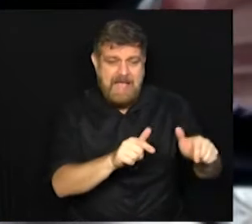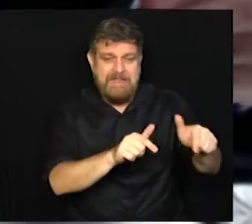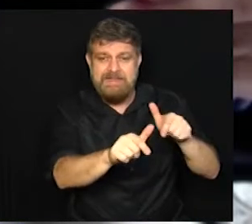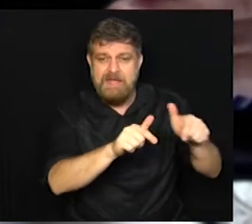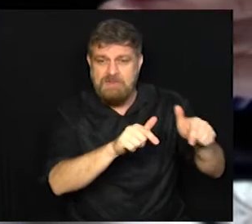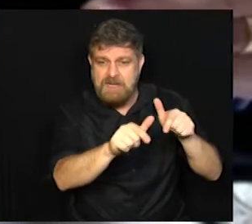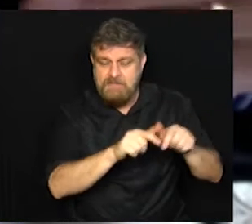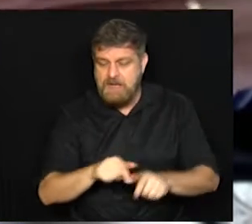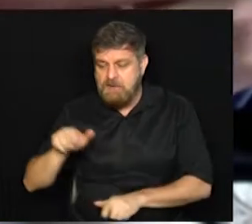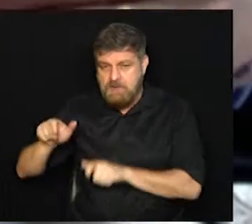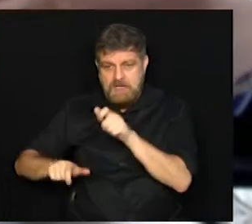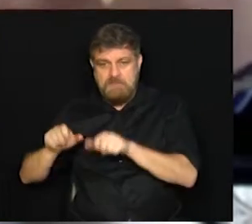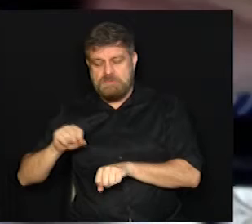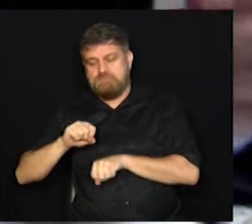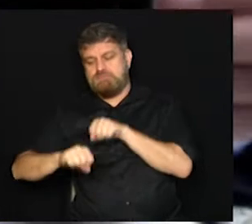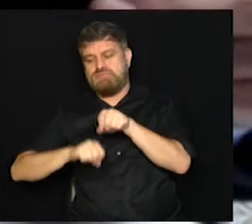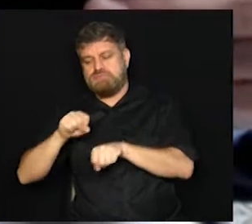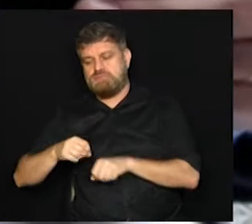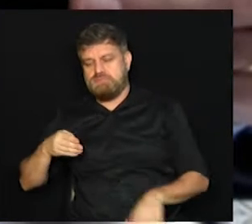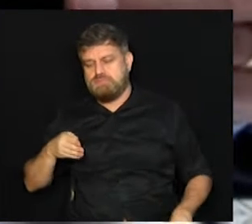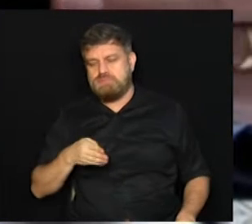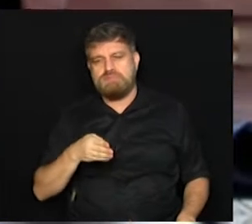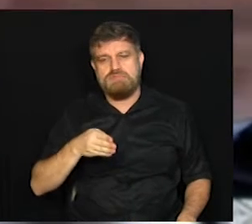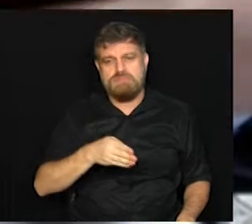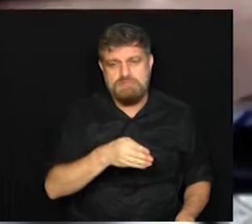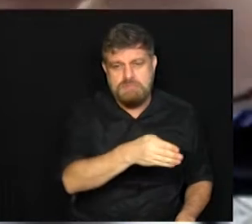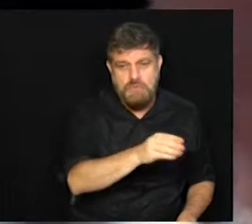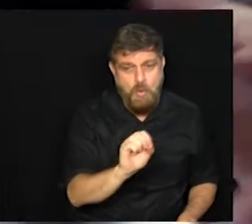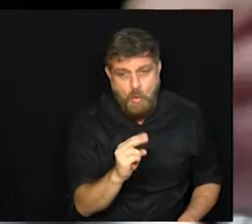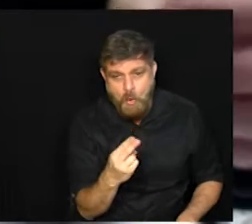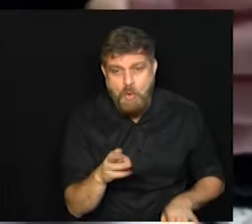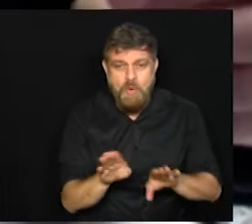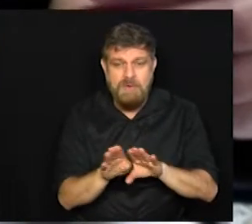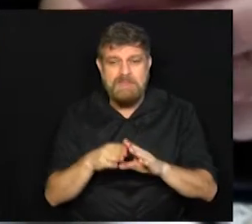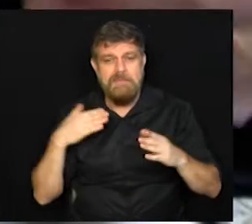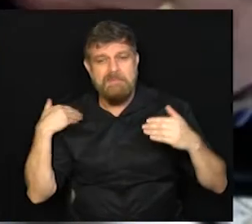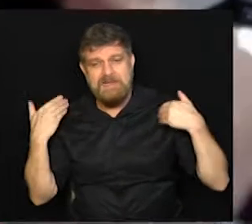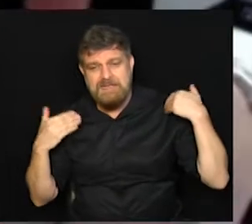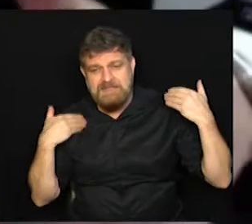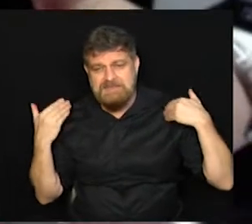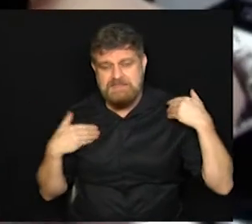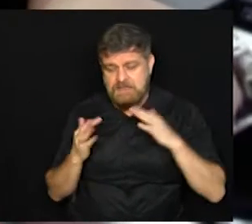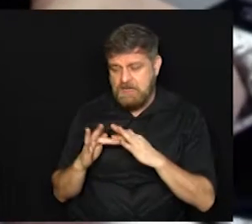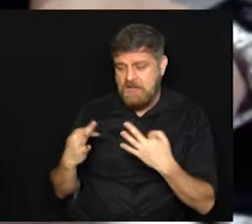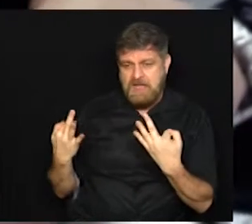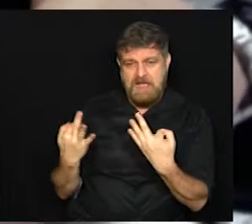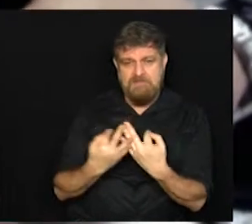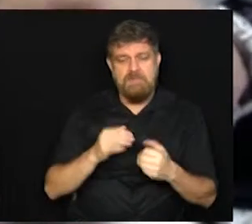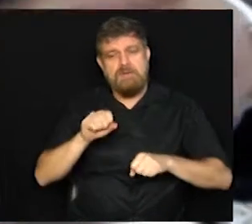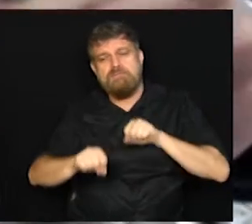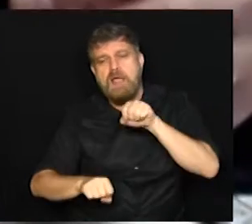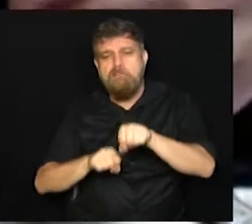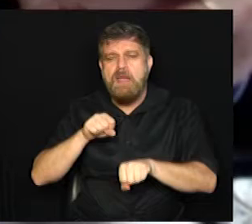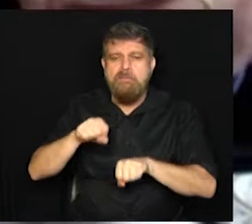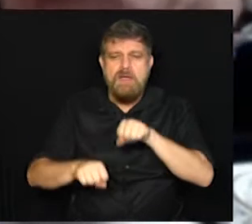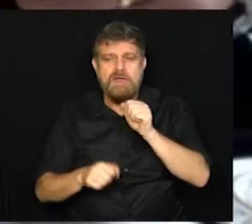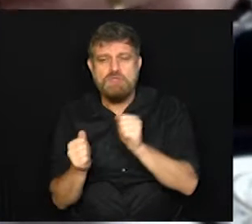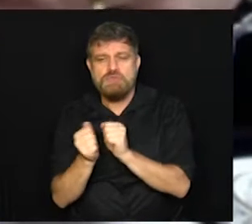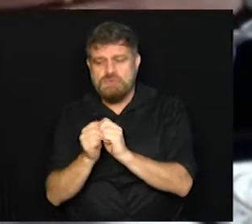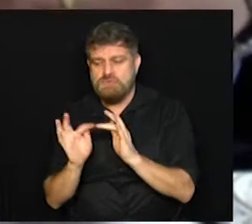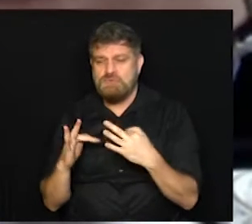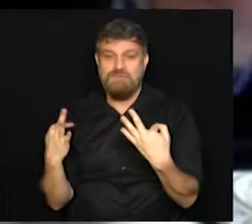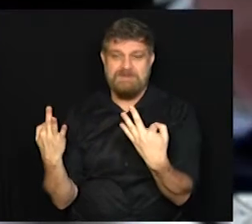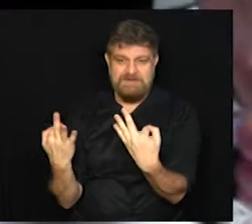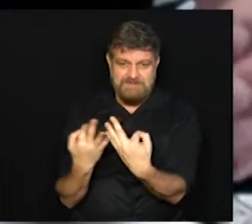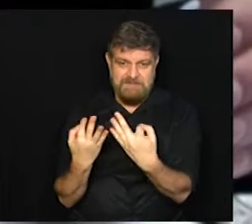Muitas pessoas estão usando, ou seja ele utilizado para lazer, né? As famílias estão andando de bicicleta com os filhos